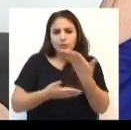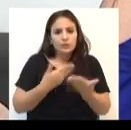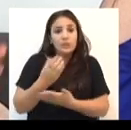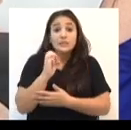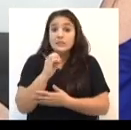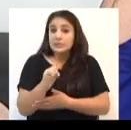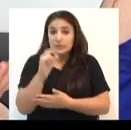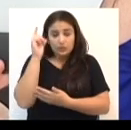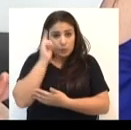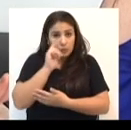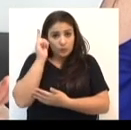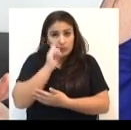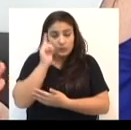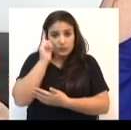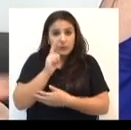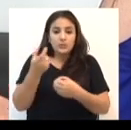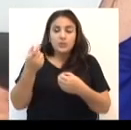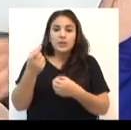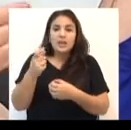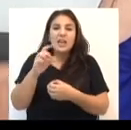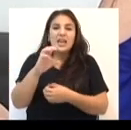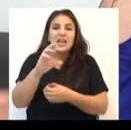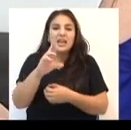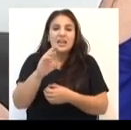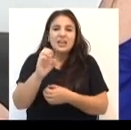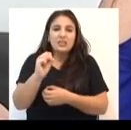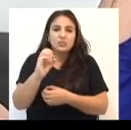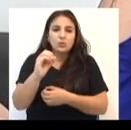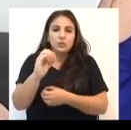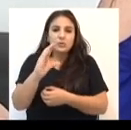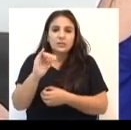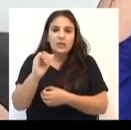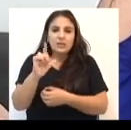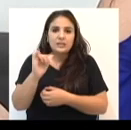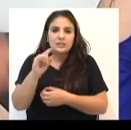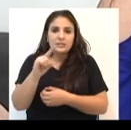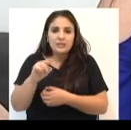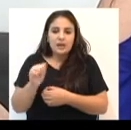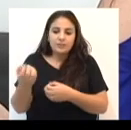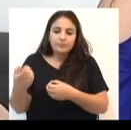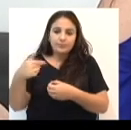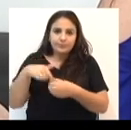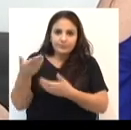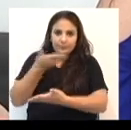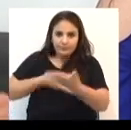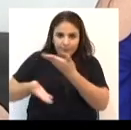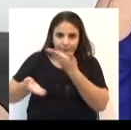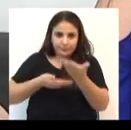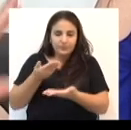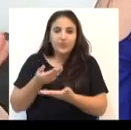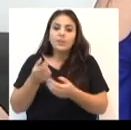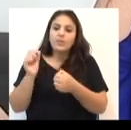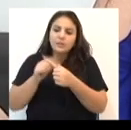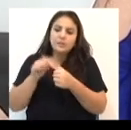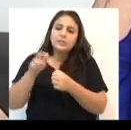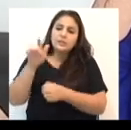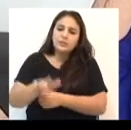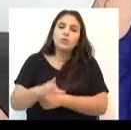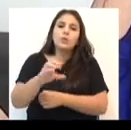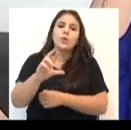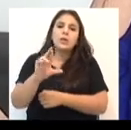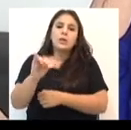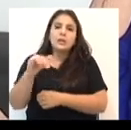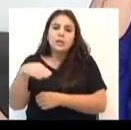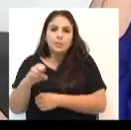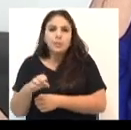tiver ressocializado, que vai cometer novamente outro crime, vai